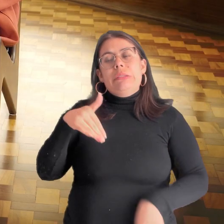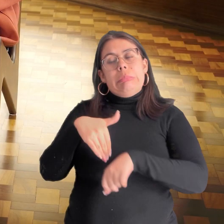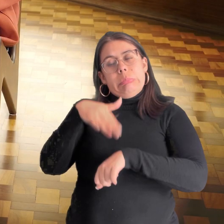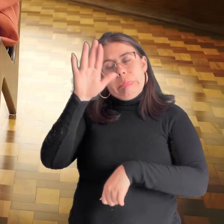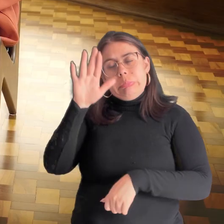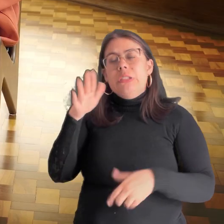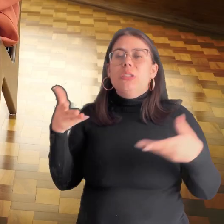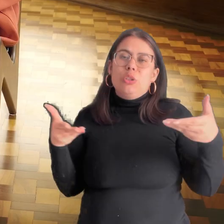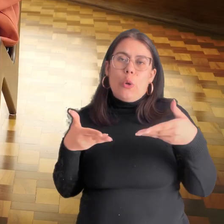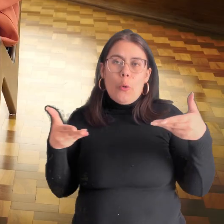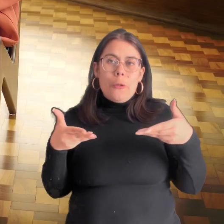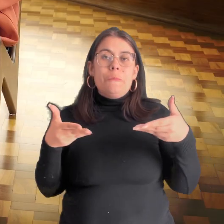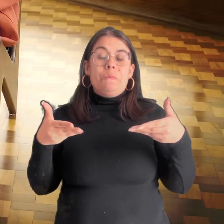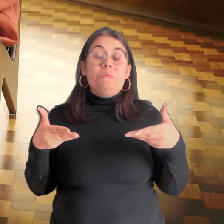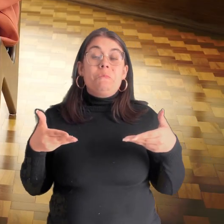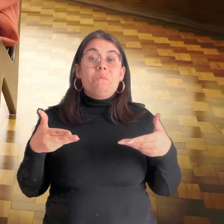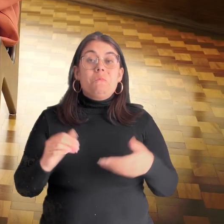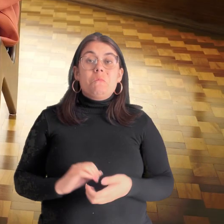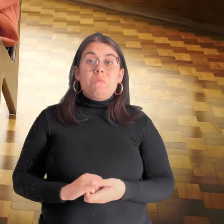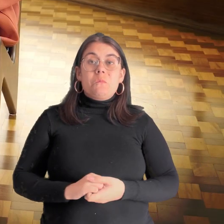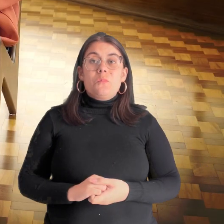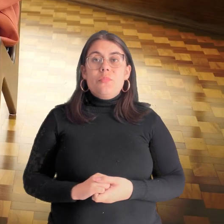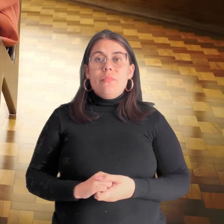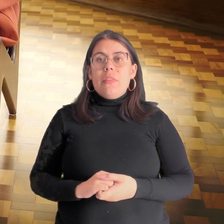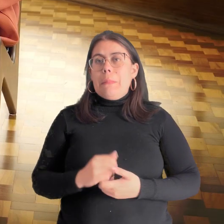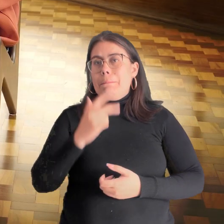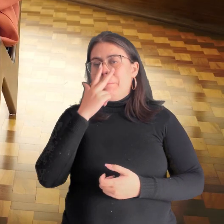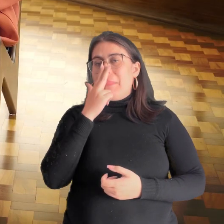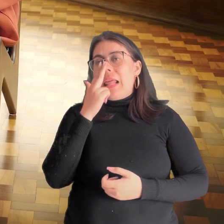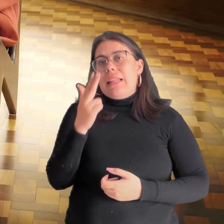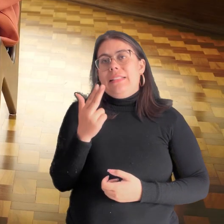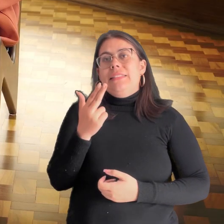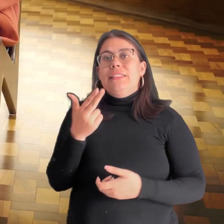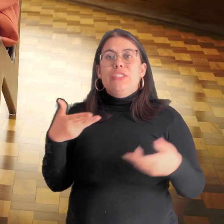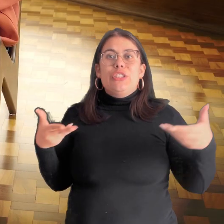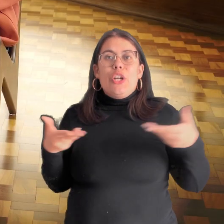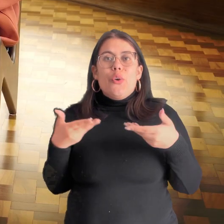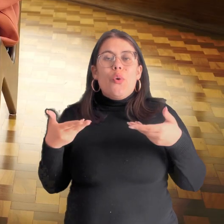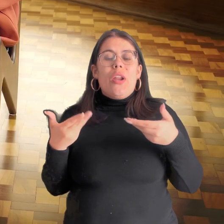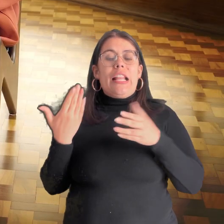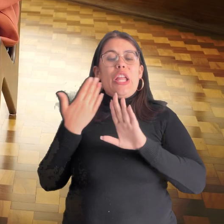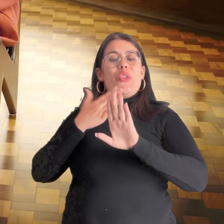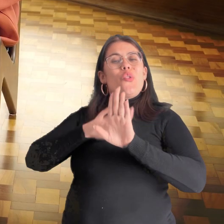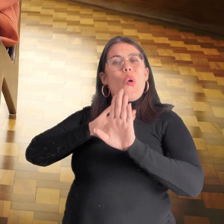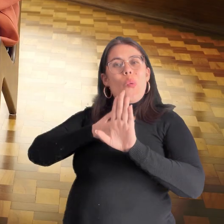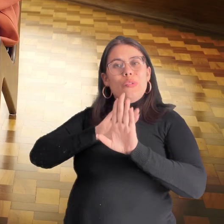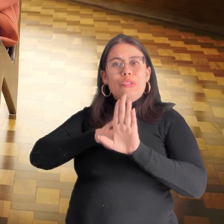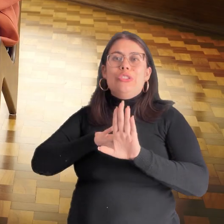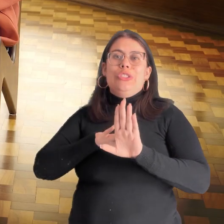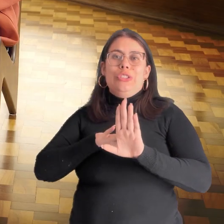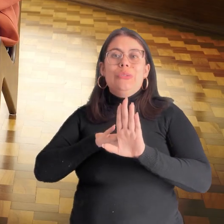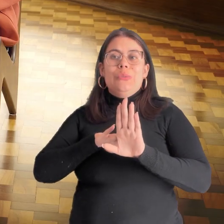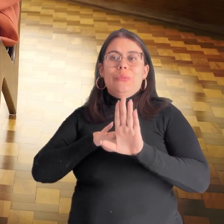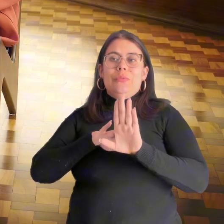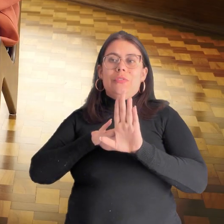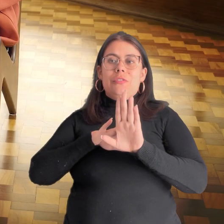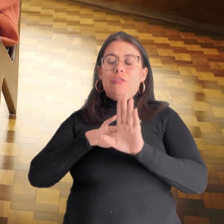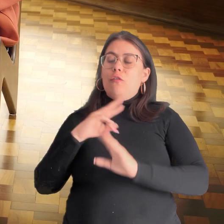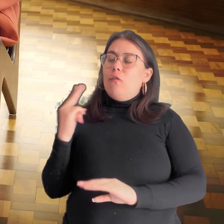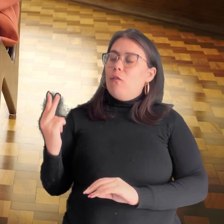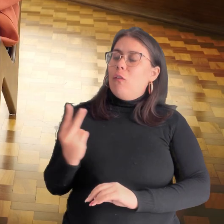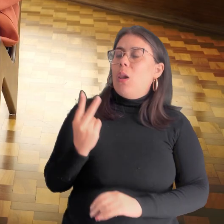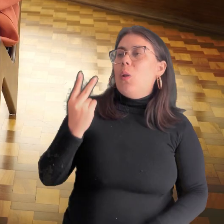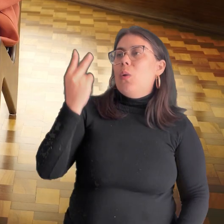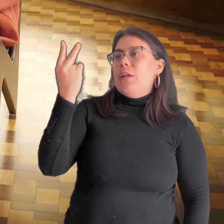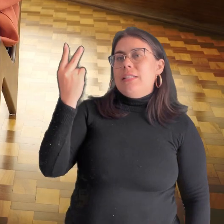materiais. Então, parece que ele está um pouco mais escondido e valorizado pelos